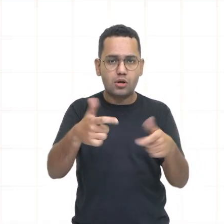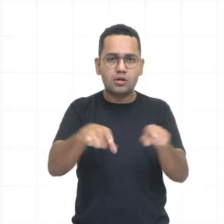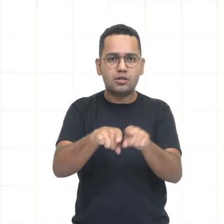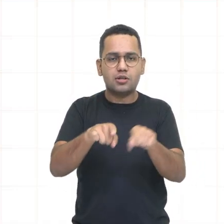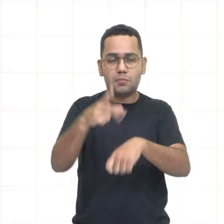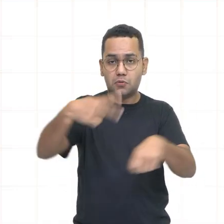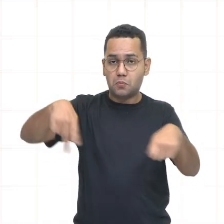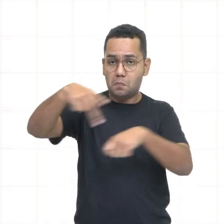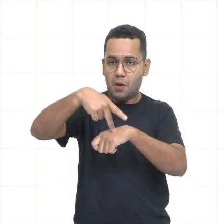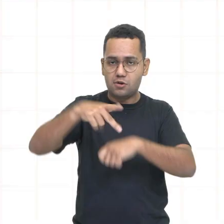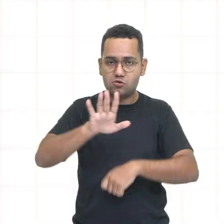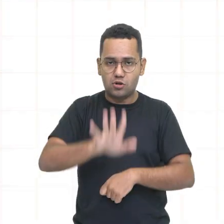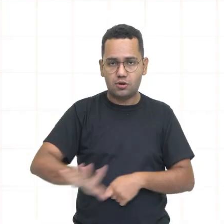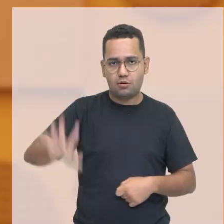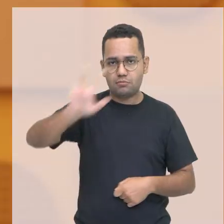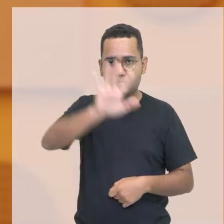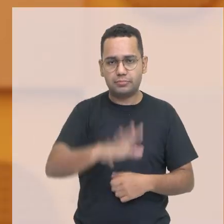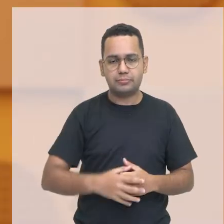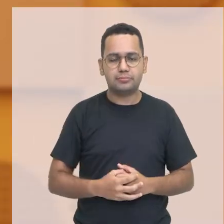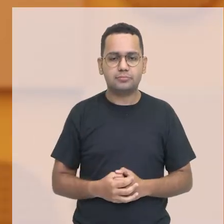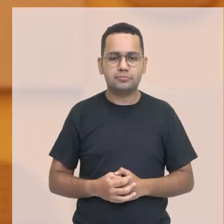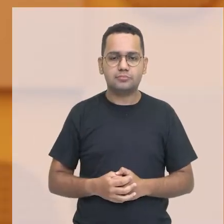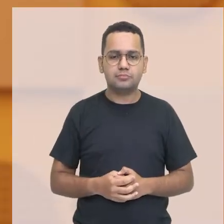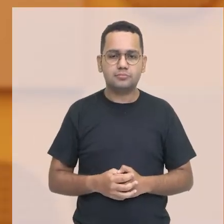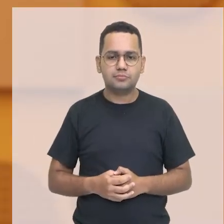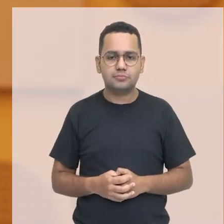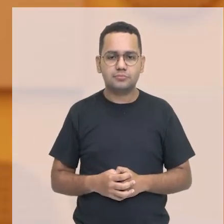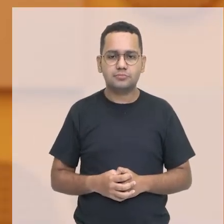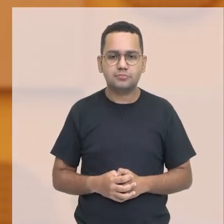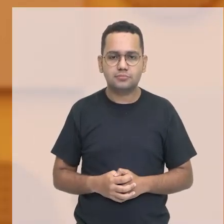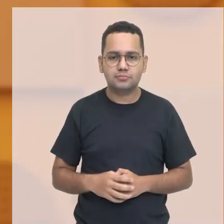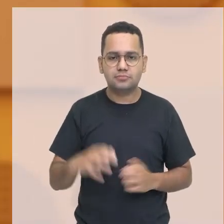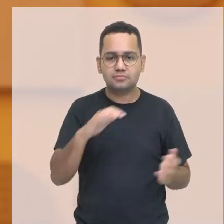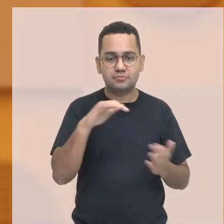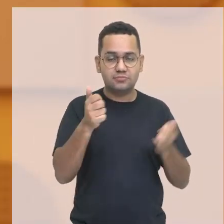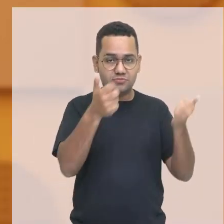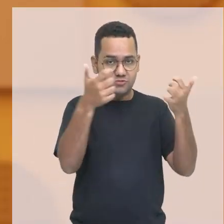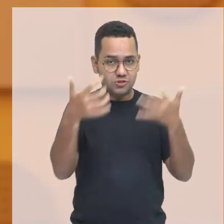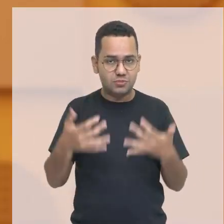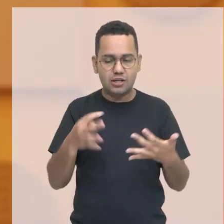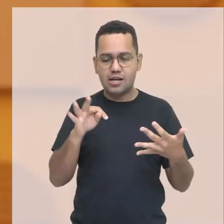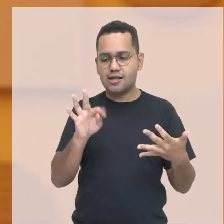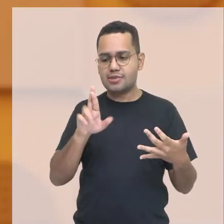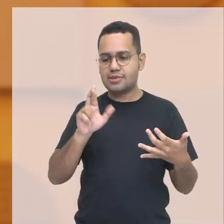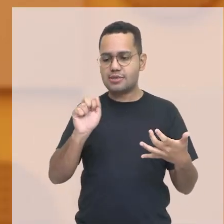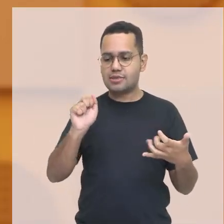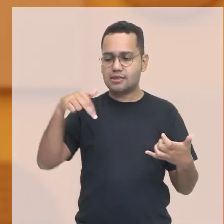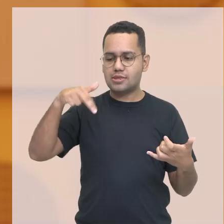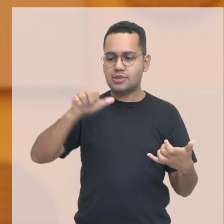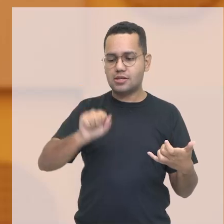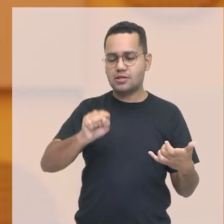o país, galera. Vou falar agora para vocês um pouquinho sobre a Transamazônica, um dos grandes